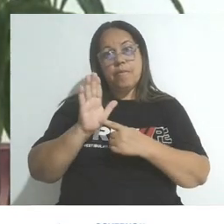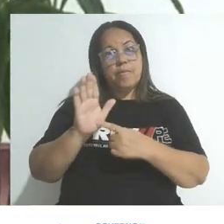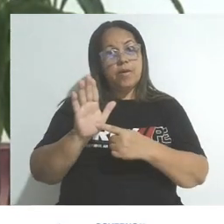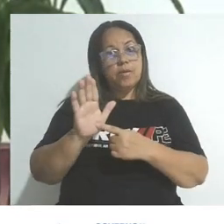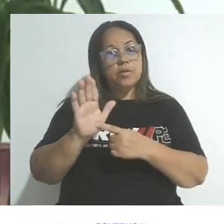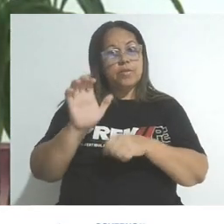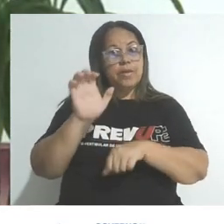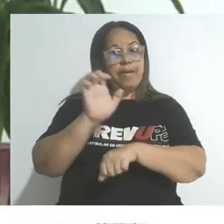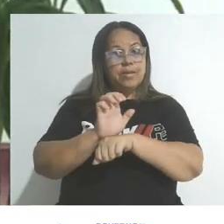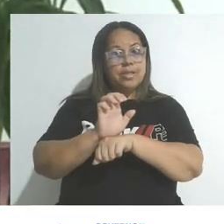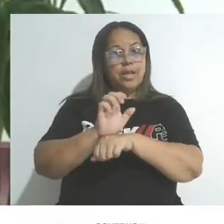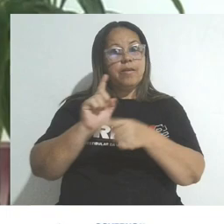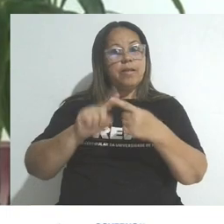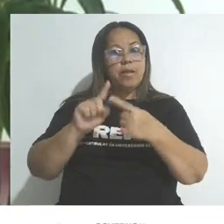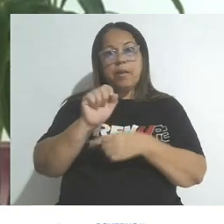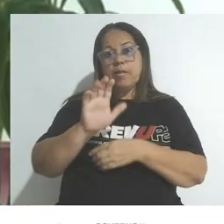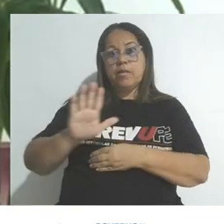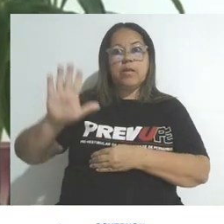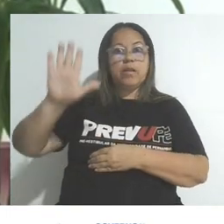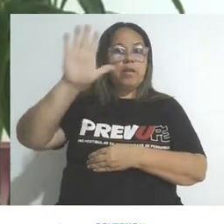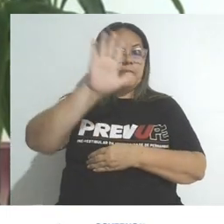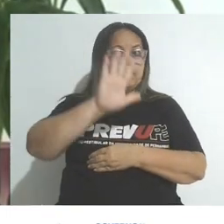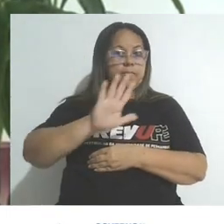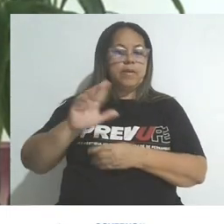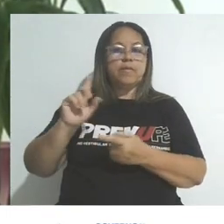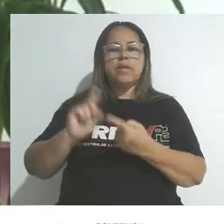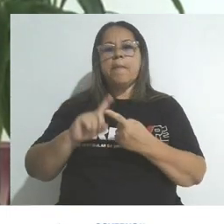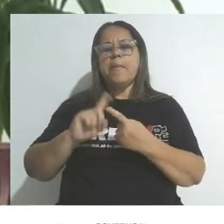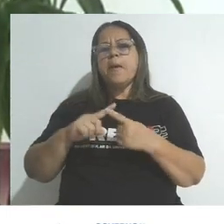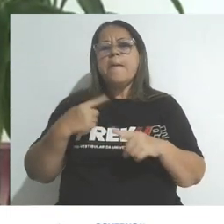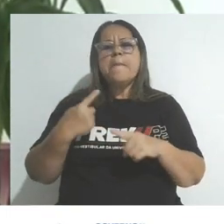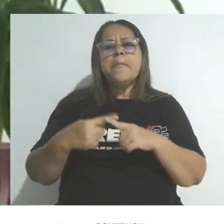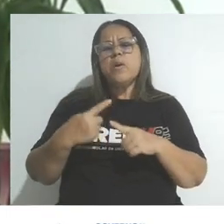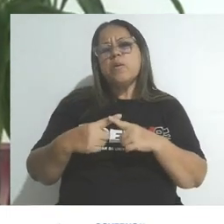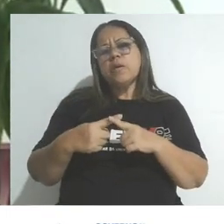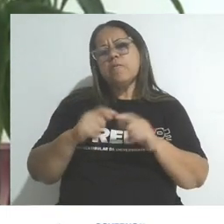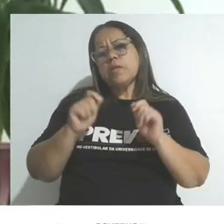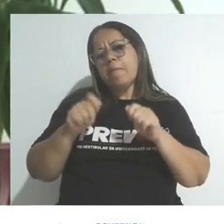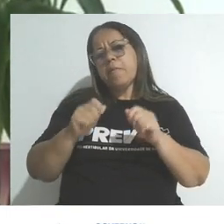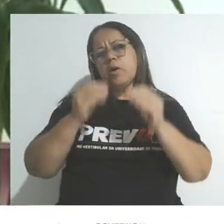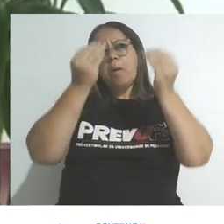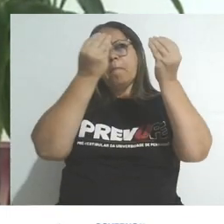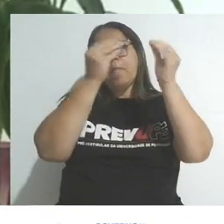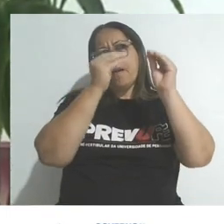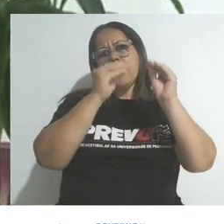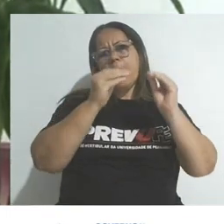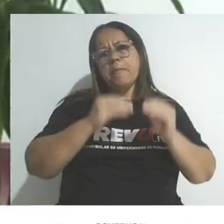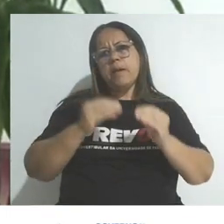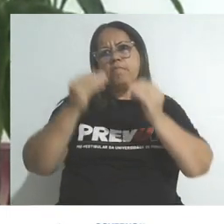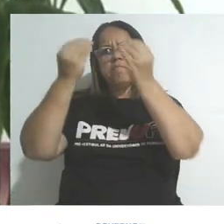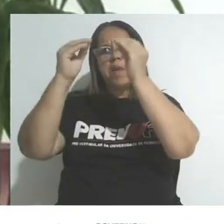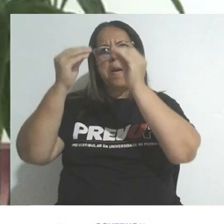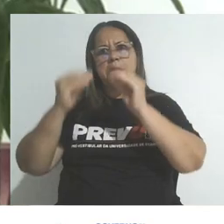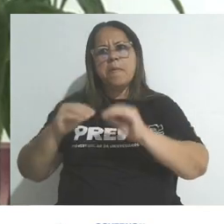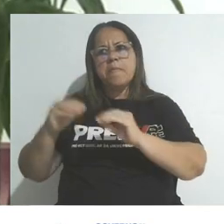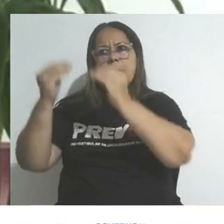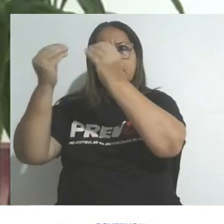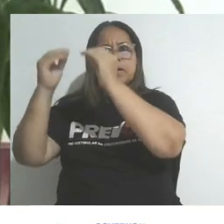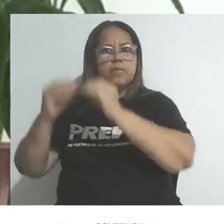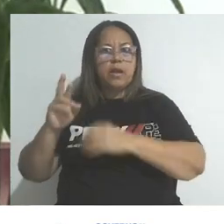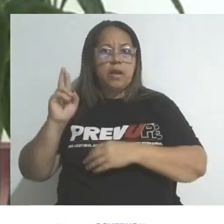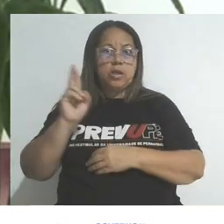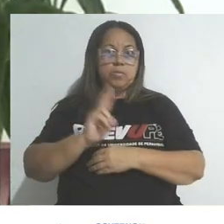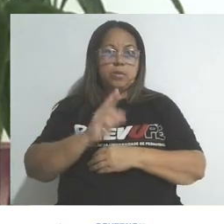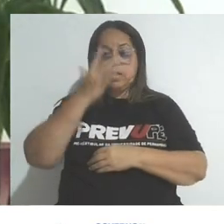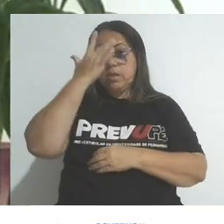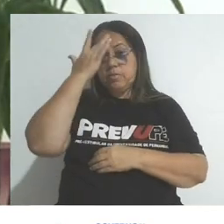estadual, a nível de Brasil também. Por quê? Você pode categorizar as respostas das pessoas